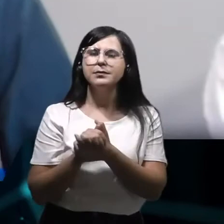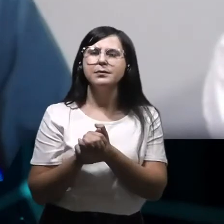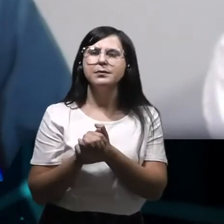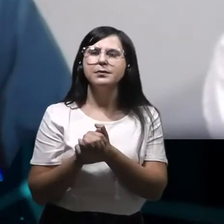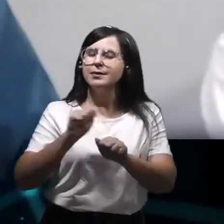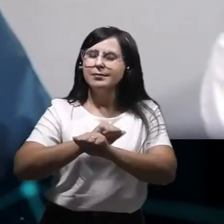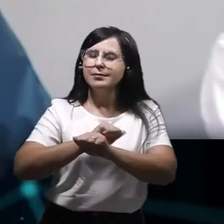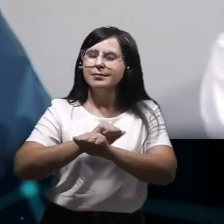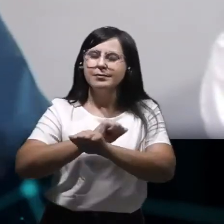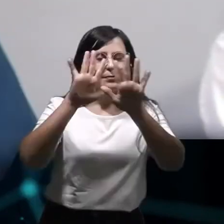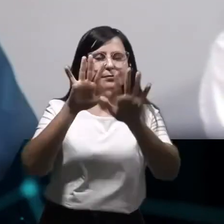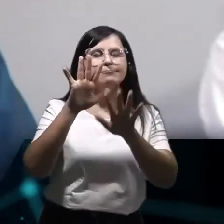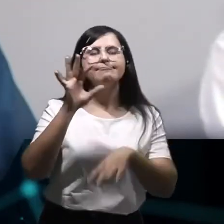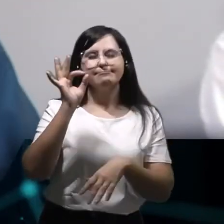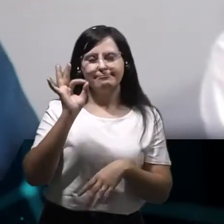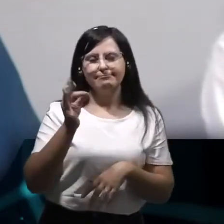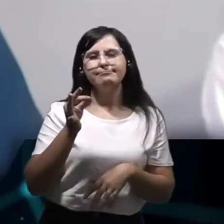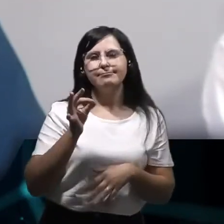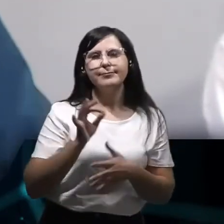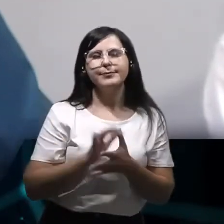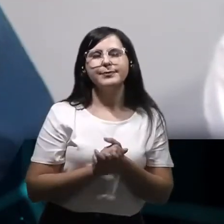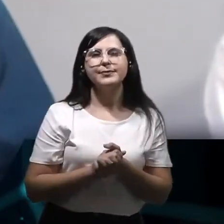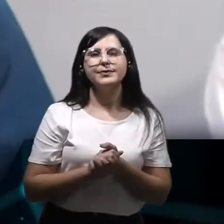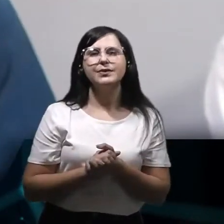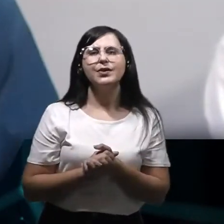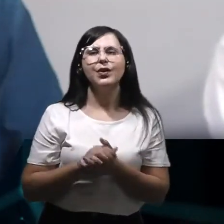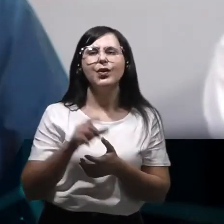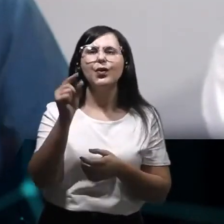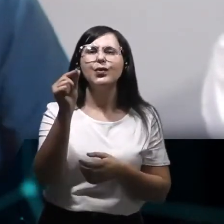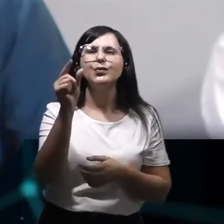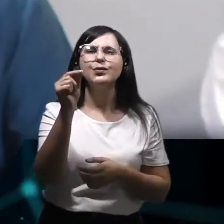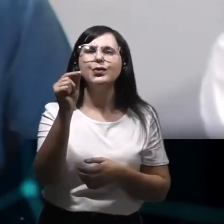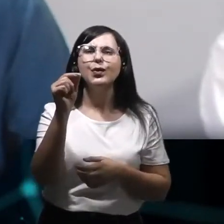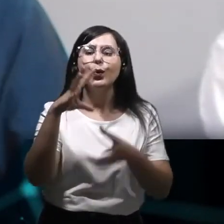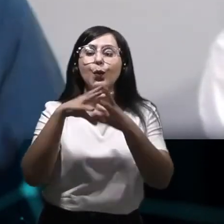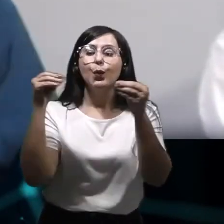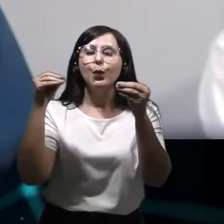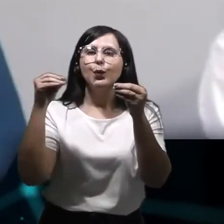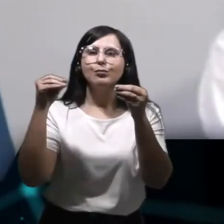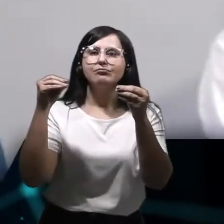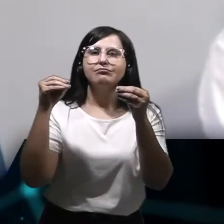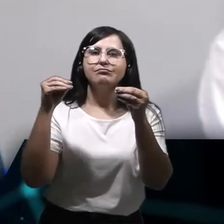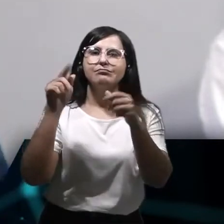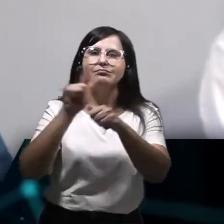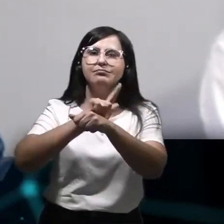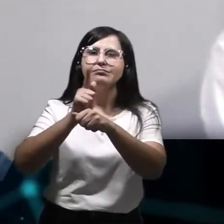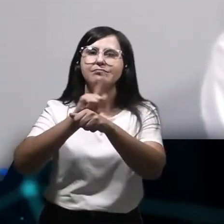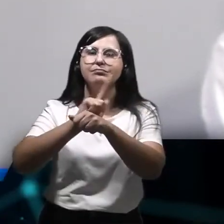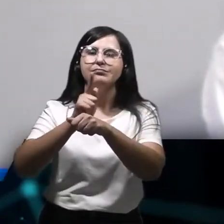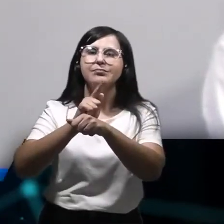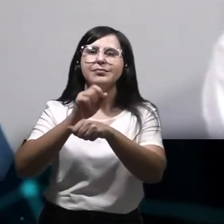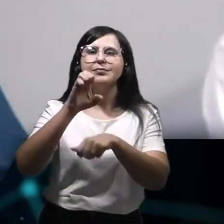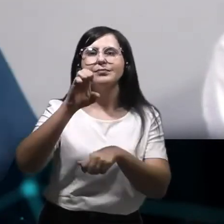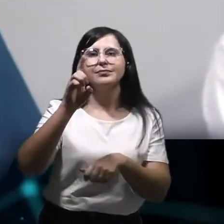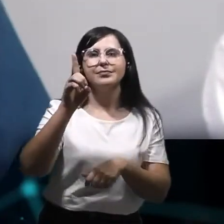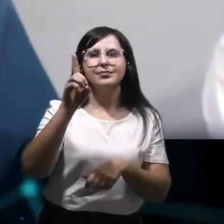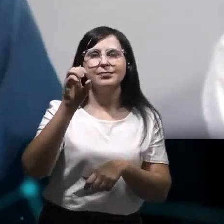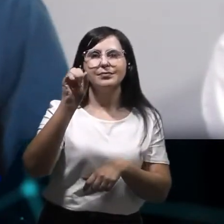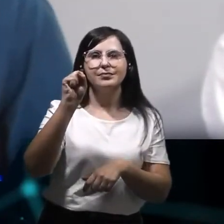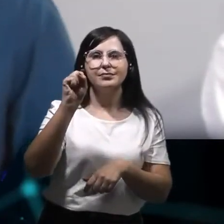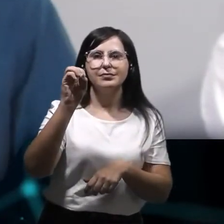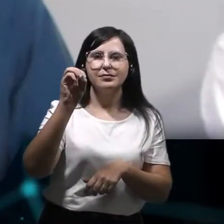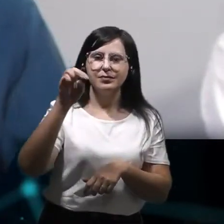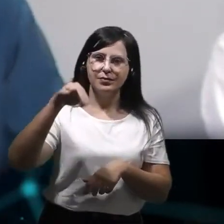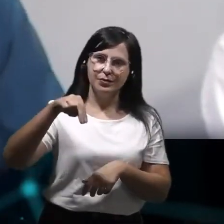esclarecendo, como ficou em dias, quer dizer que esse dinheiro ele desapareceu da gestão de Dr. Edson para a gestão de Hilário. Aí se tiver oportunidade mais